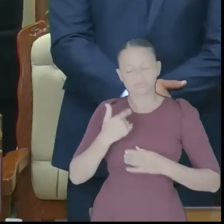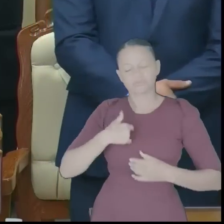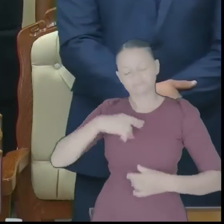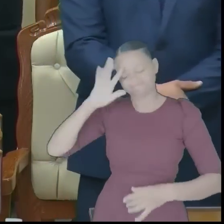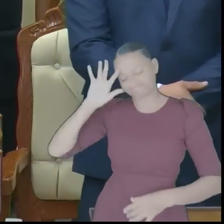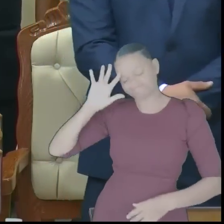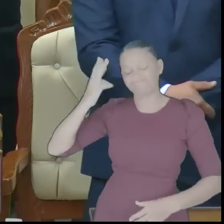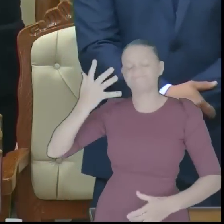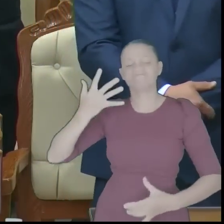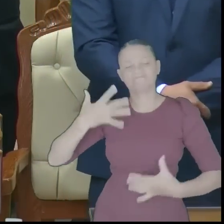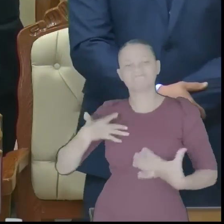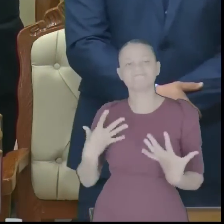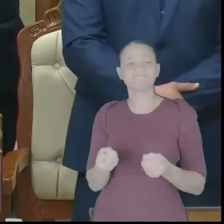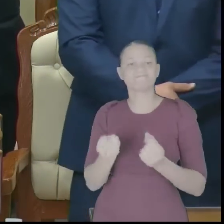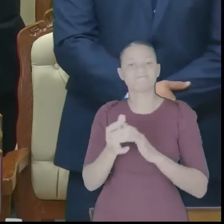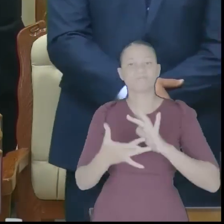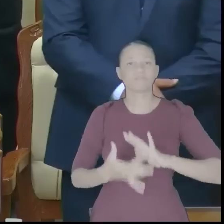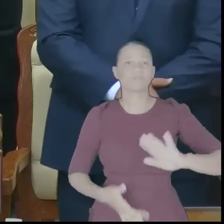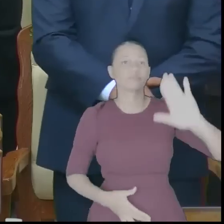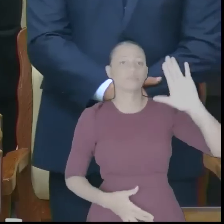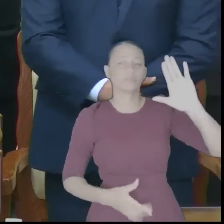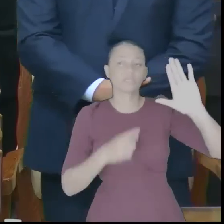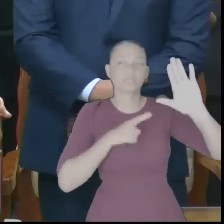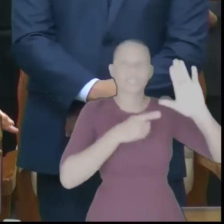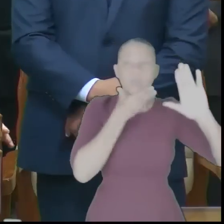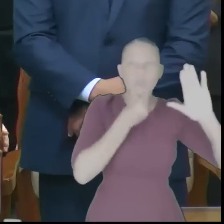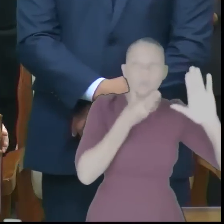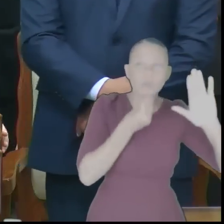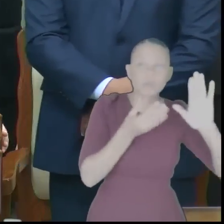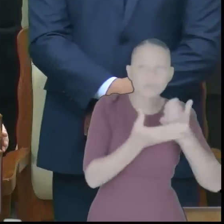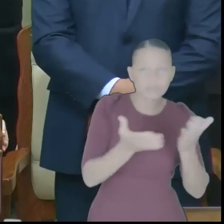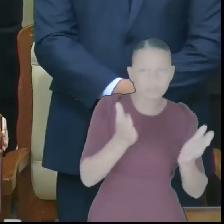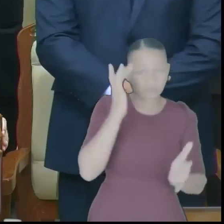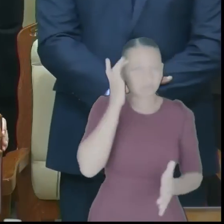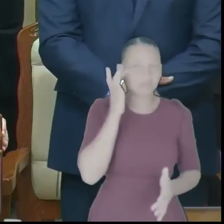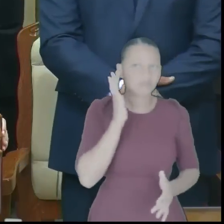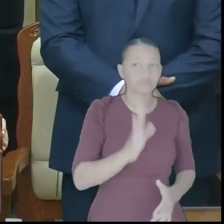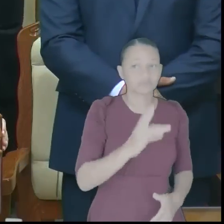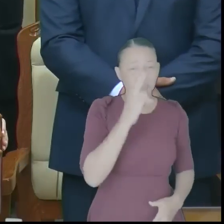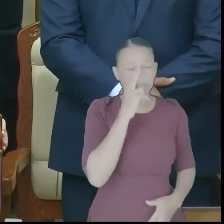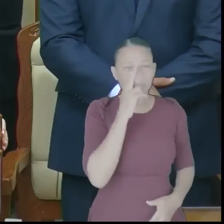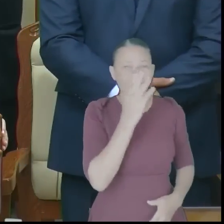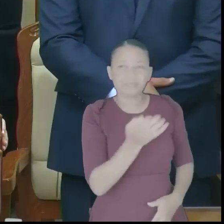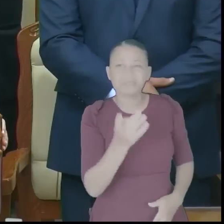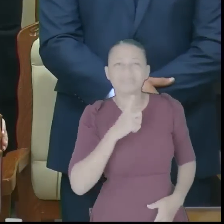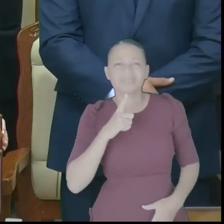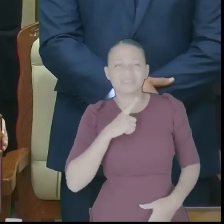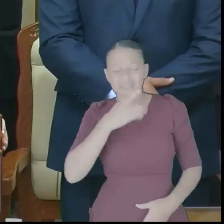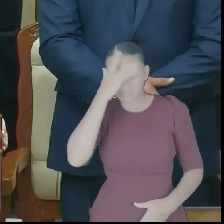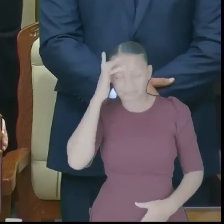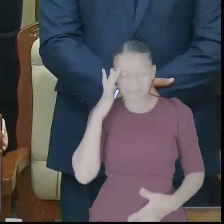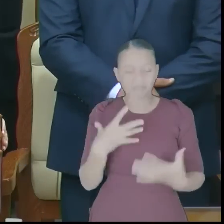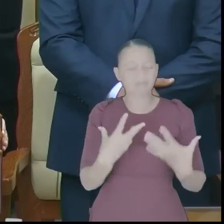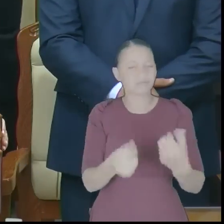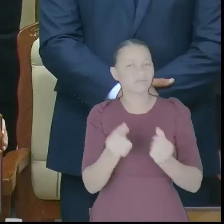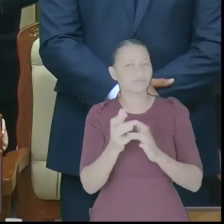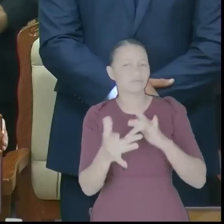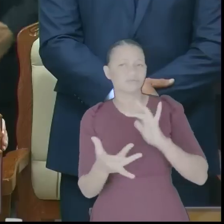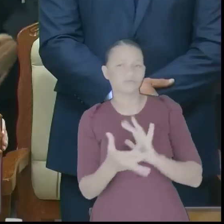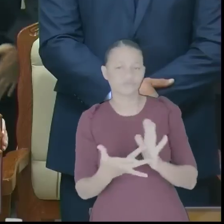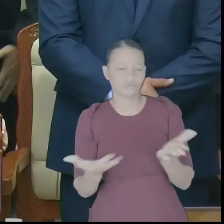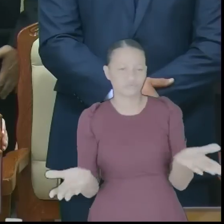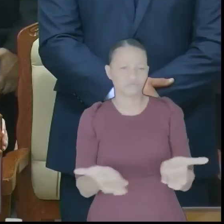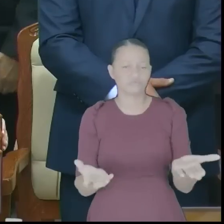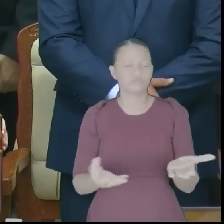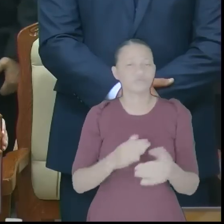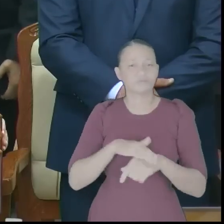esta noite? Ali tem um senhor, eu acho que já é evangélico, né? Tem mais alguém que quer entregar a tua vida a Jesus esta